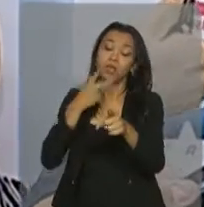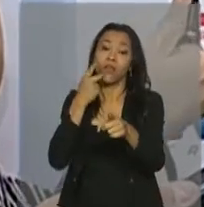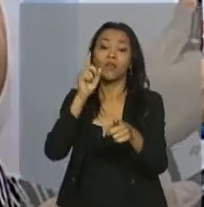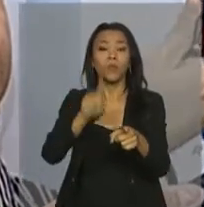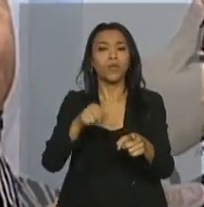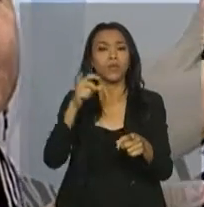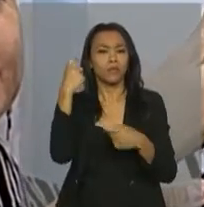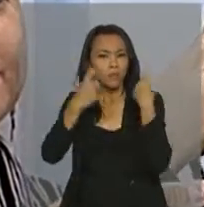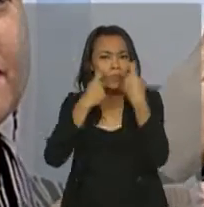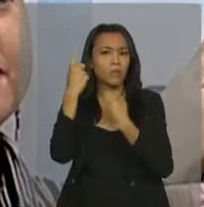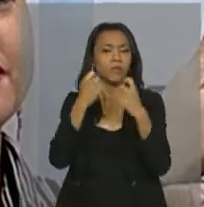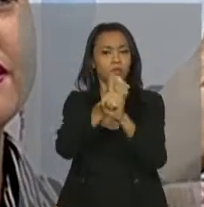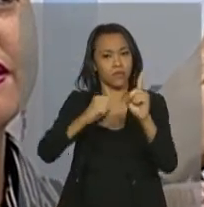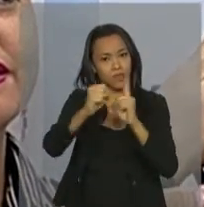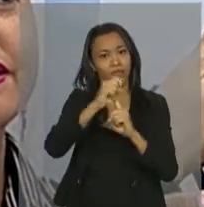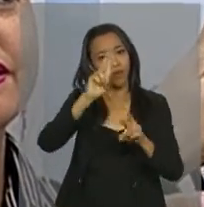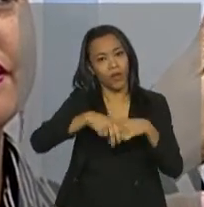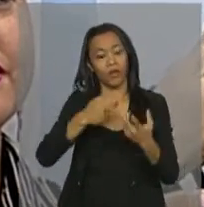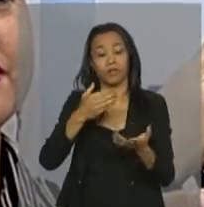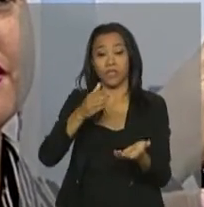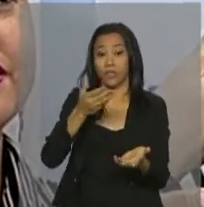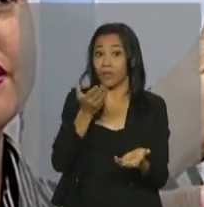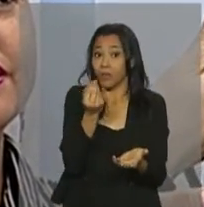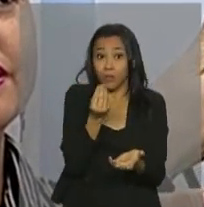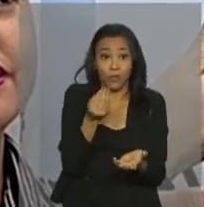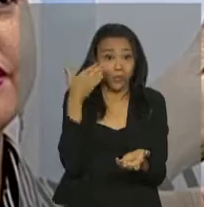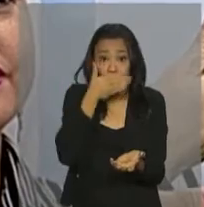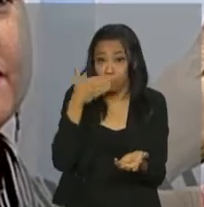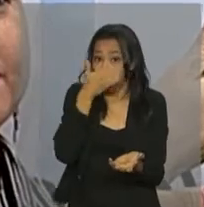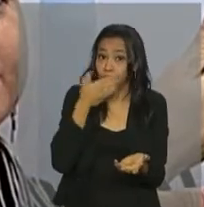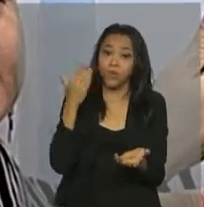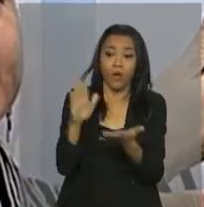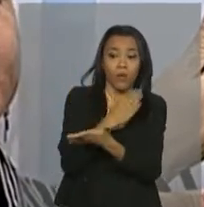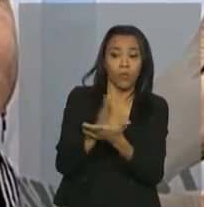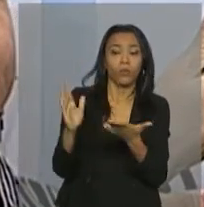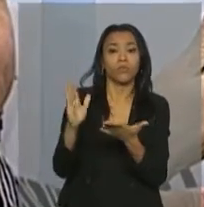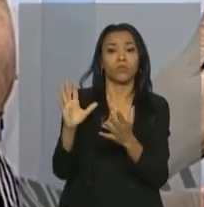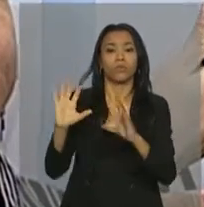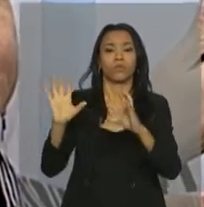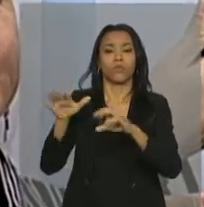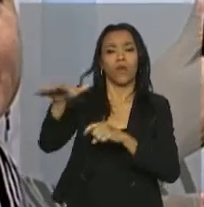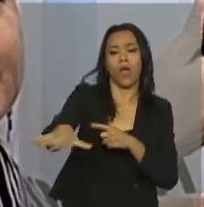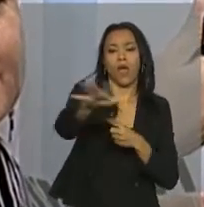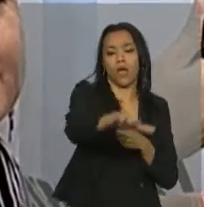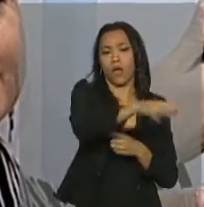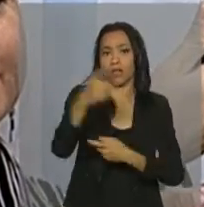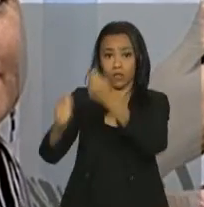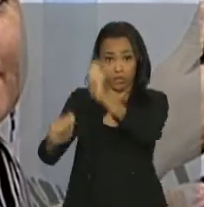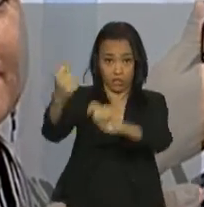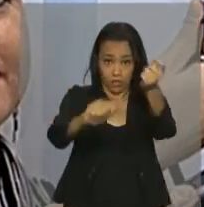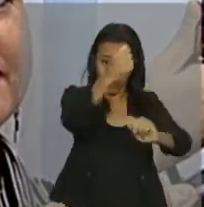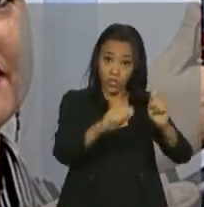com excesso de açúcar tanto que alguns setores da indústria já estão patrocinando produtos com menos